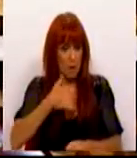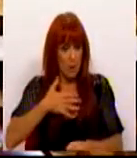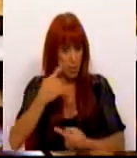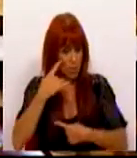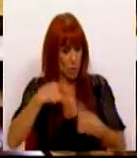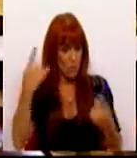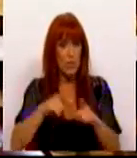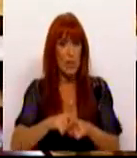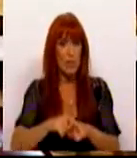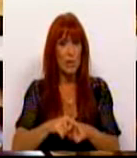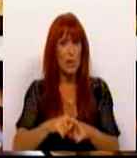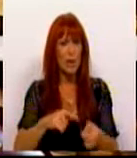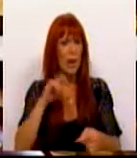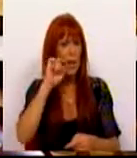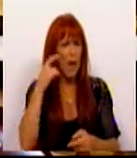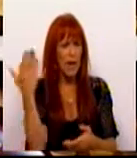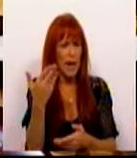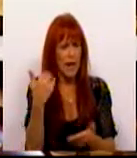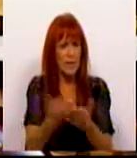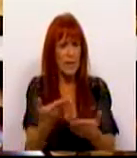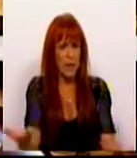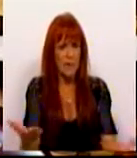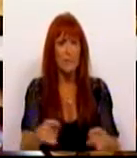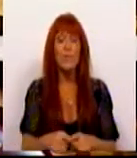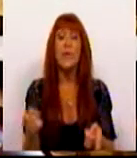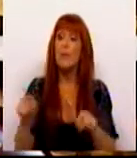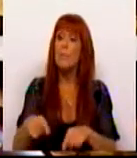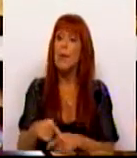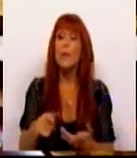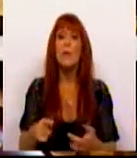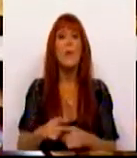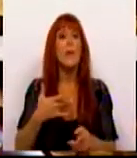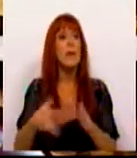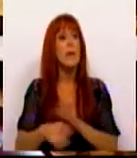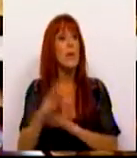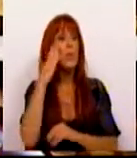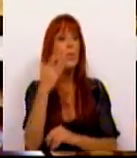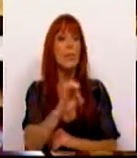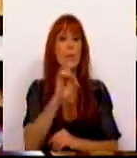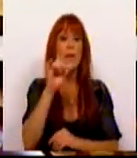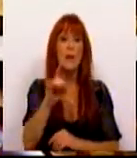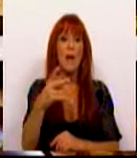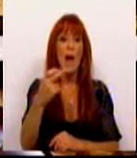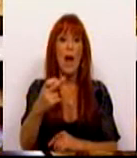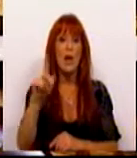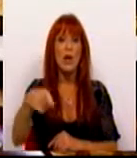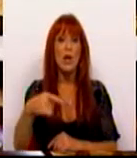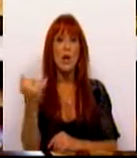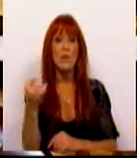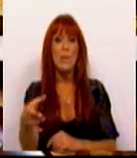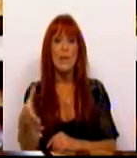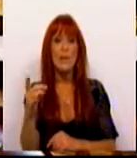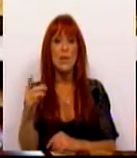públicos e reflexamente garante esse direito. Por sua vez, o Decreto-Lei nº 86-A de